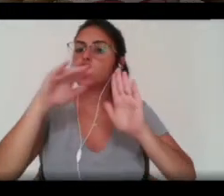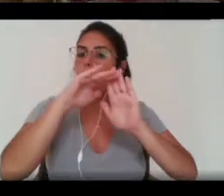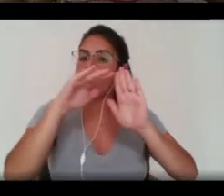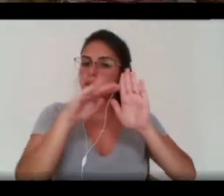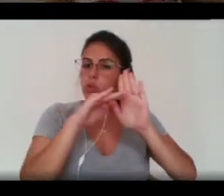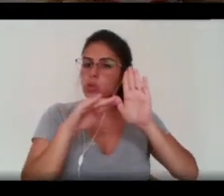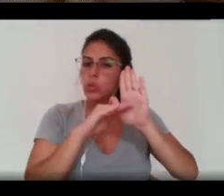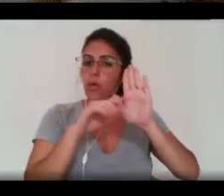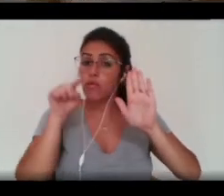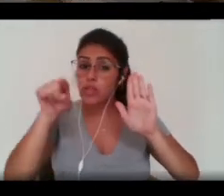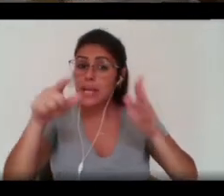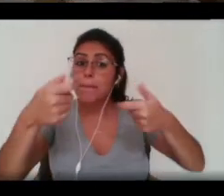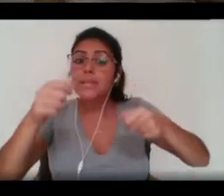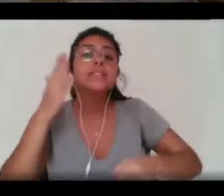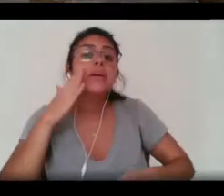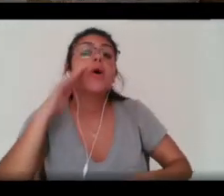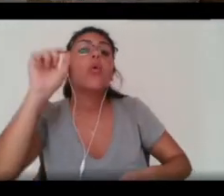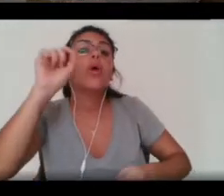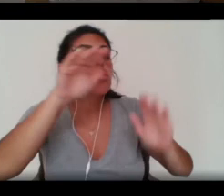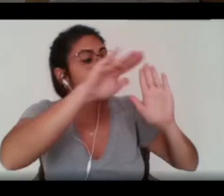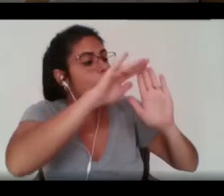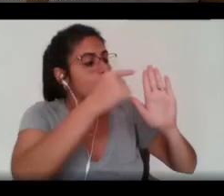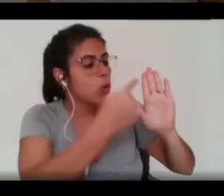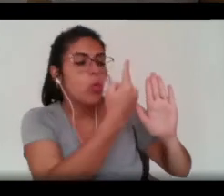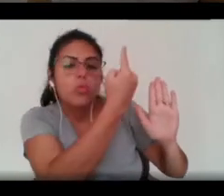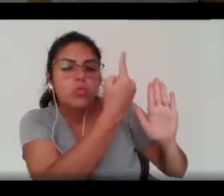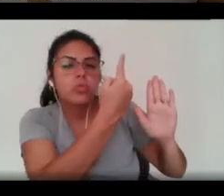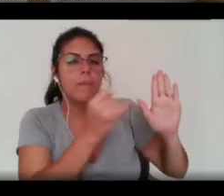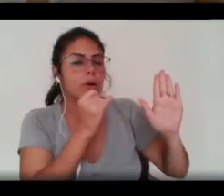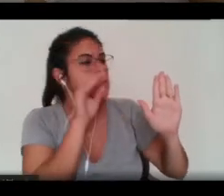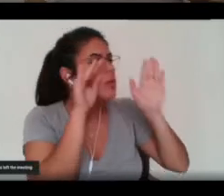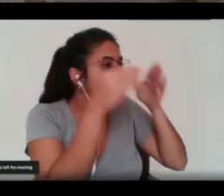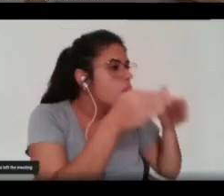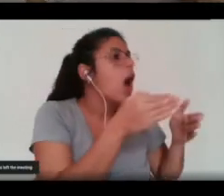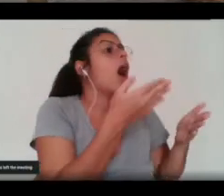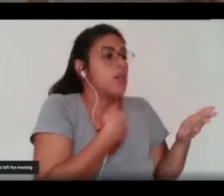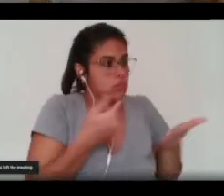exercícios pensando nesses tópicos. Tá bom?